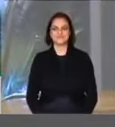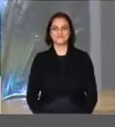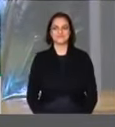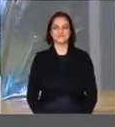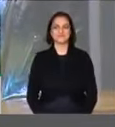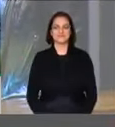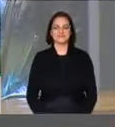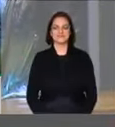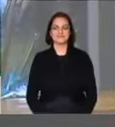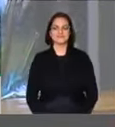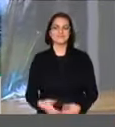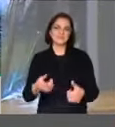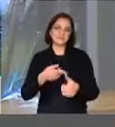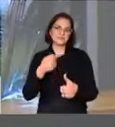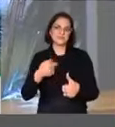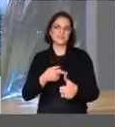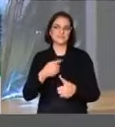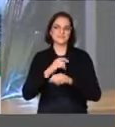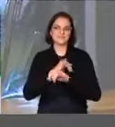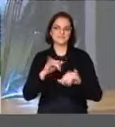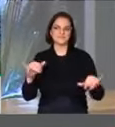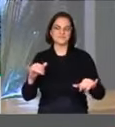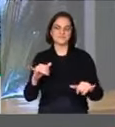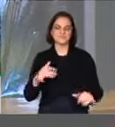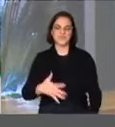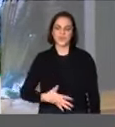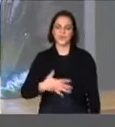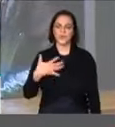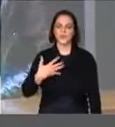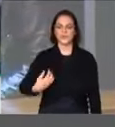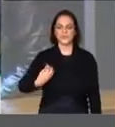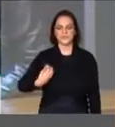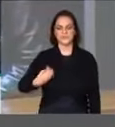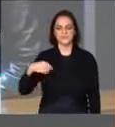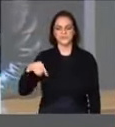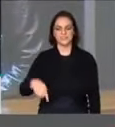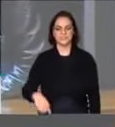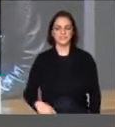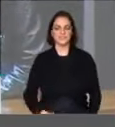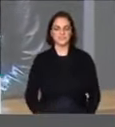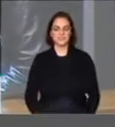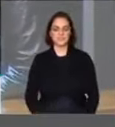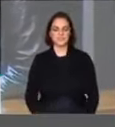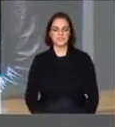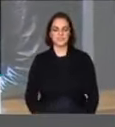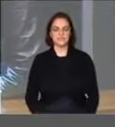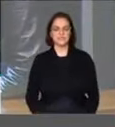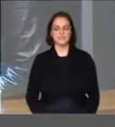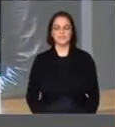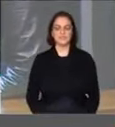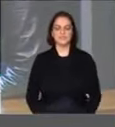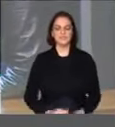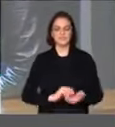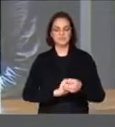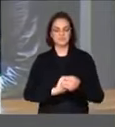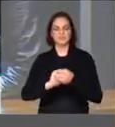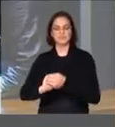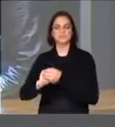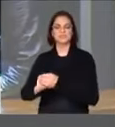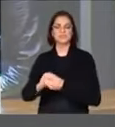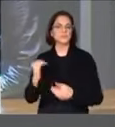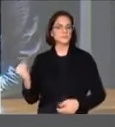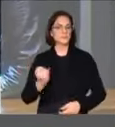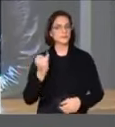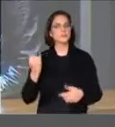Primeiramente, eu queria dizer que é uma honra estar aqui nessa casa, no Congresso Nacional, um lugar tão importante para nosso povo, para nosso